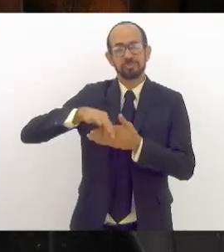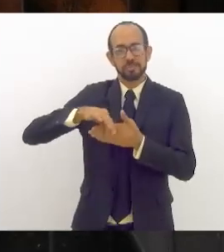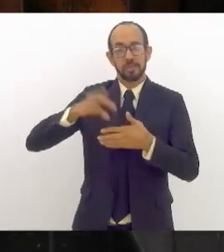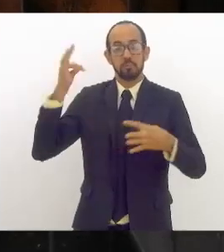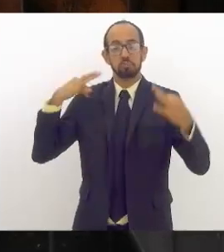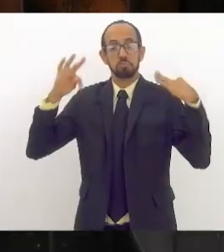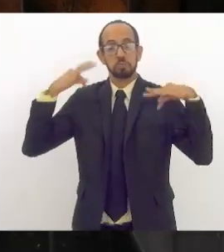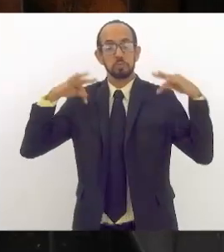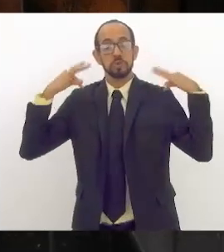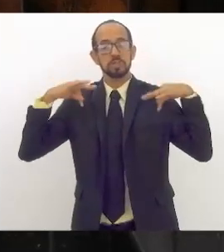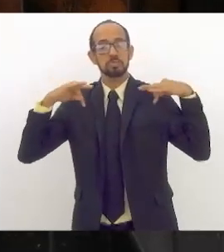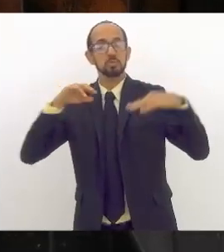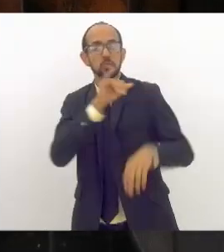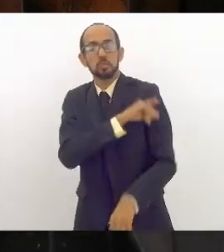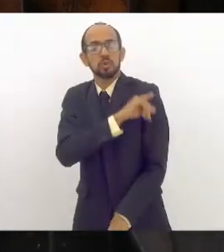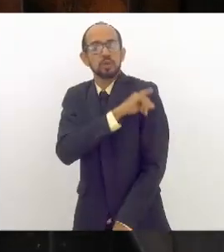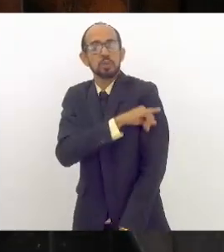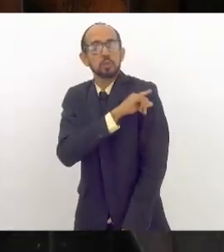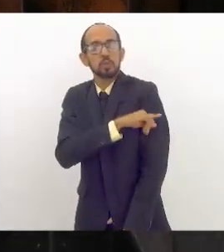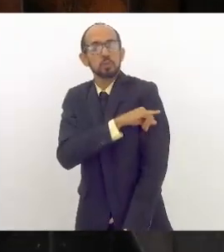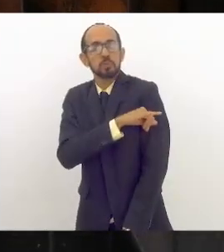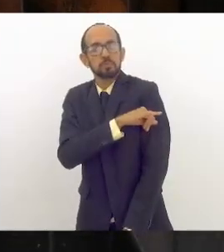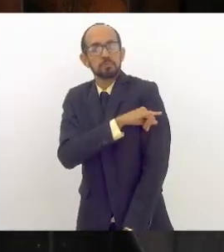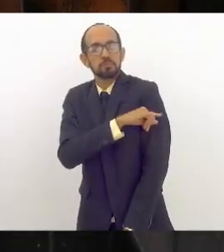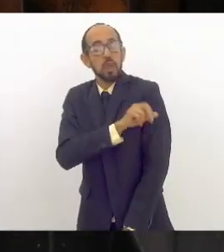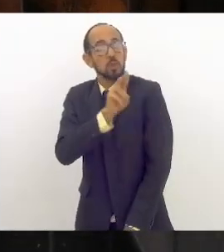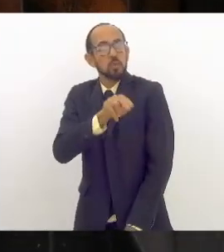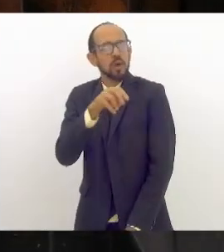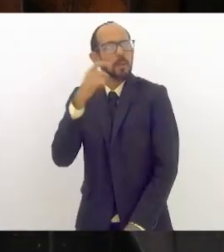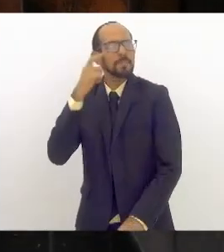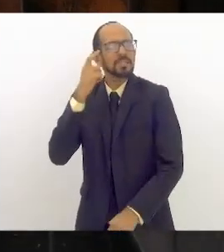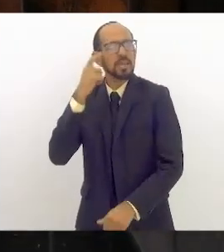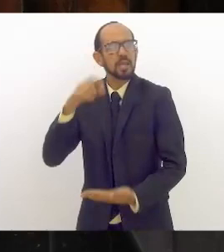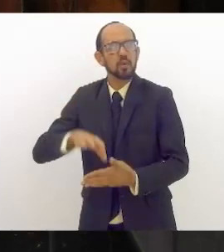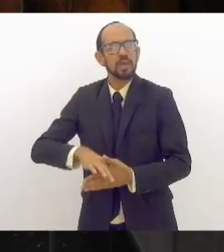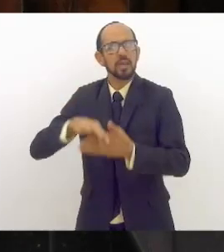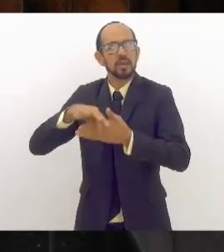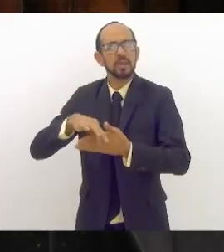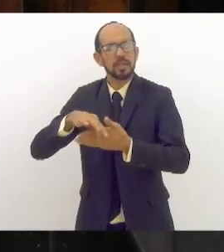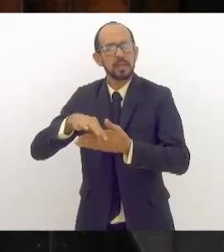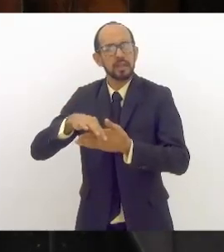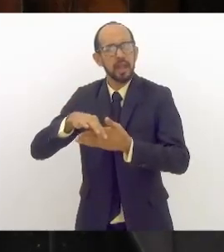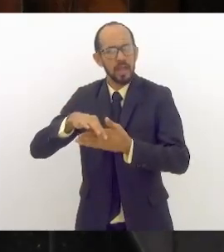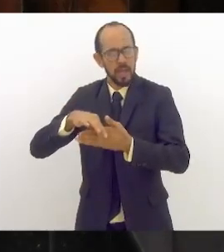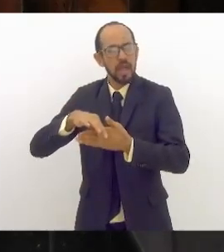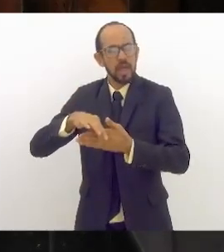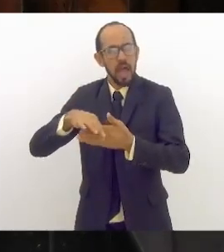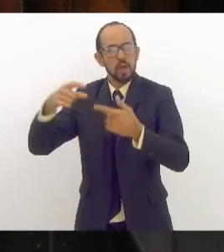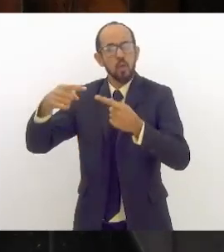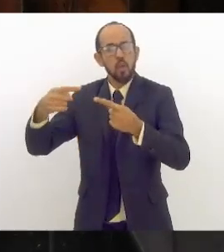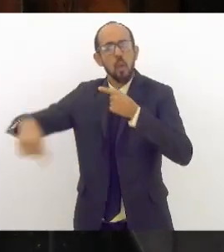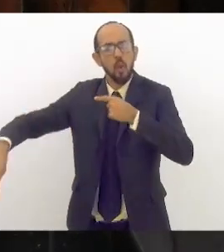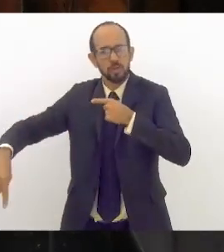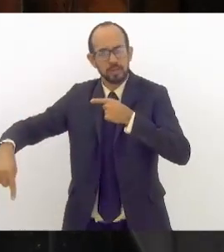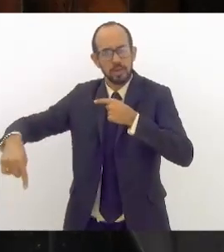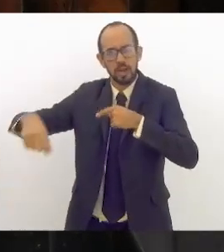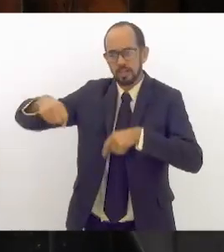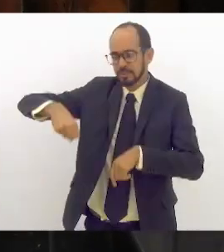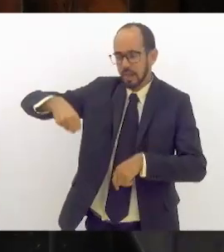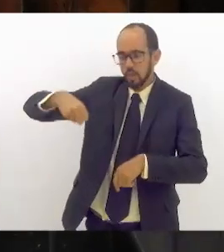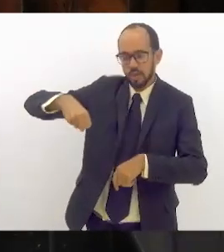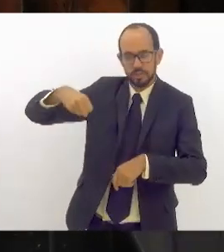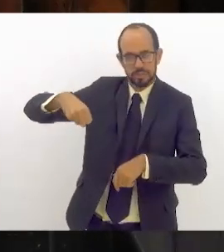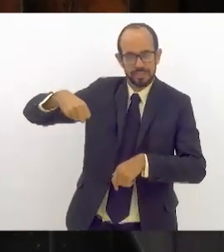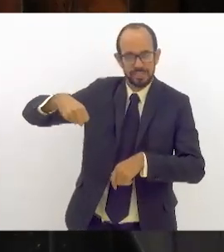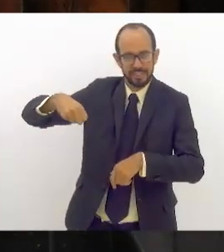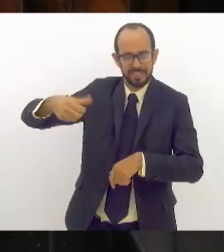pelo Rio de Janeiro nunca imaginei que a capitanial uma campanha contra as sacolas plásticas aliás Bruno uma campanha